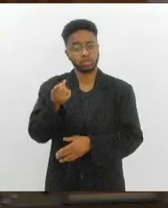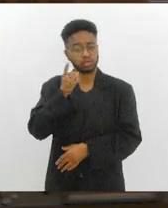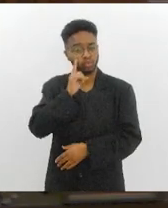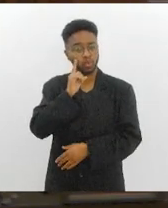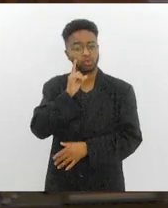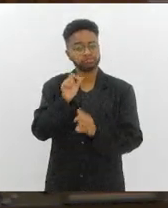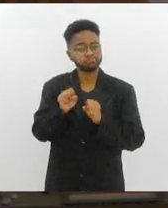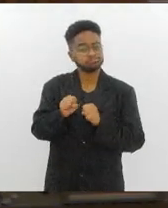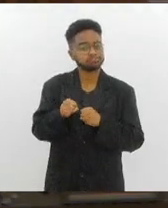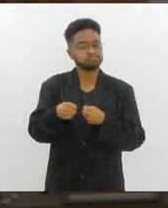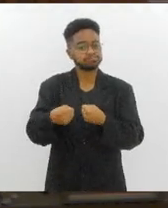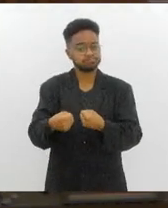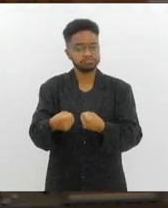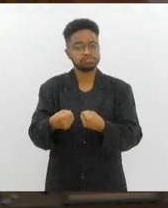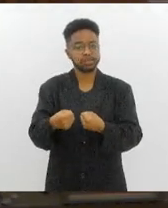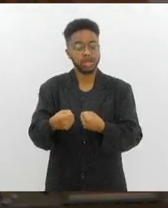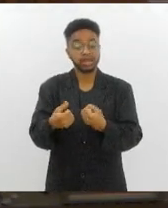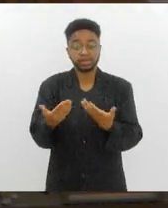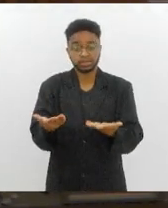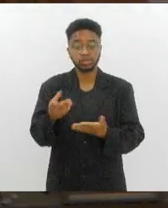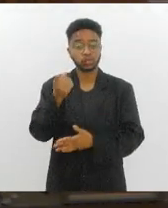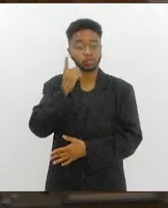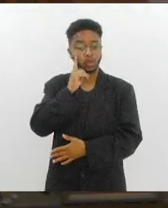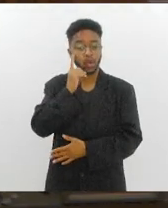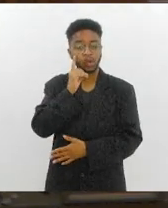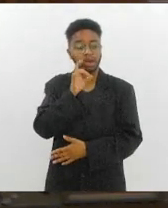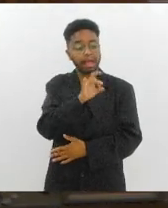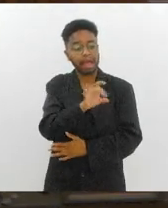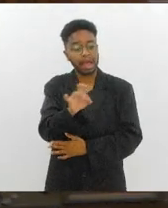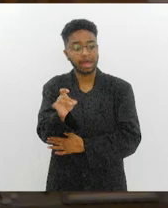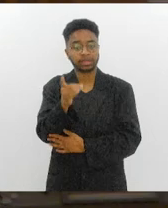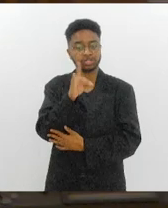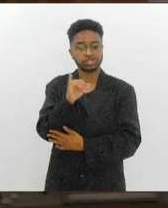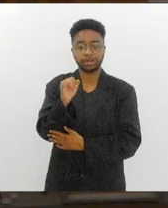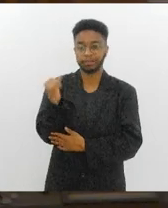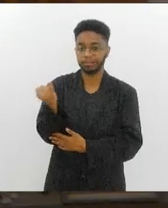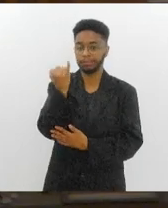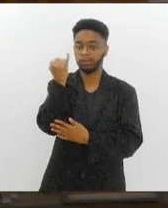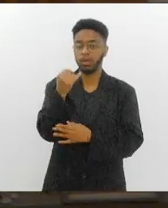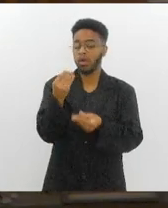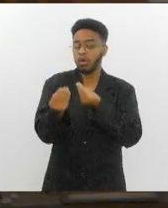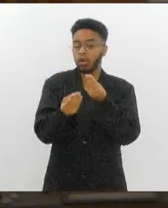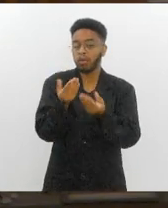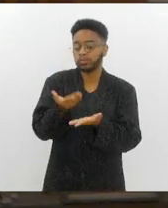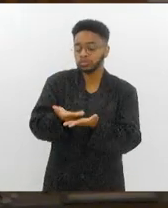que cada dia é muito importante, como você estuda, como você